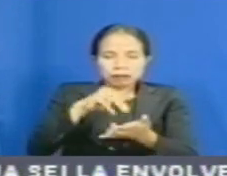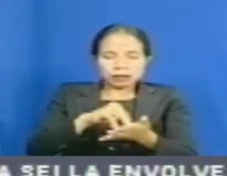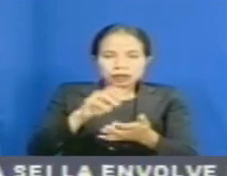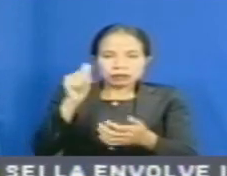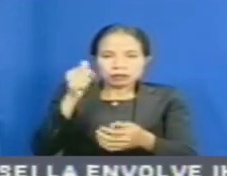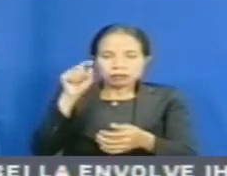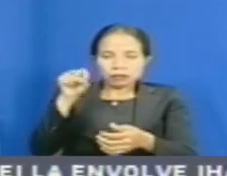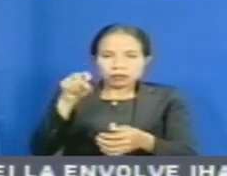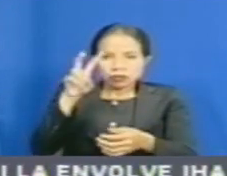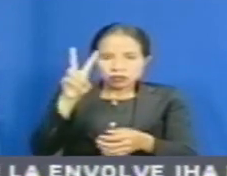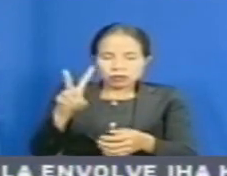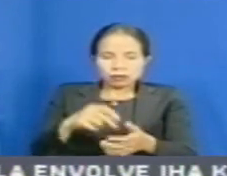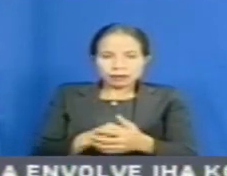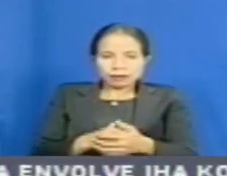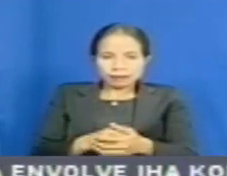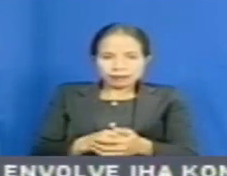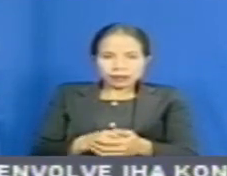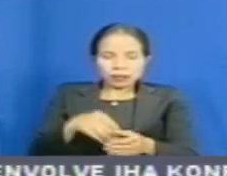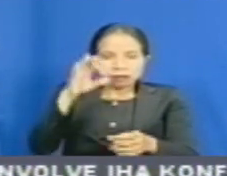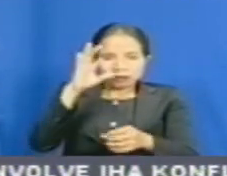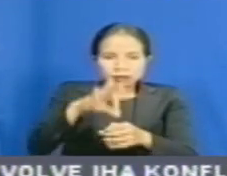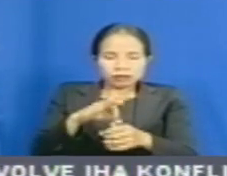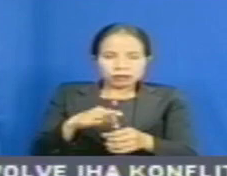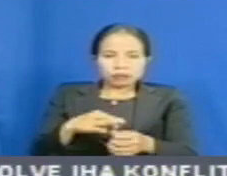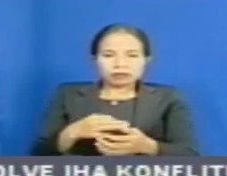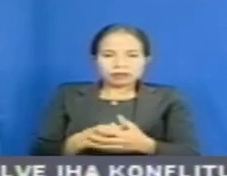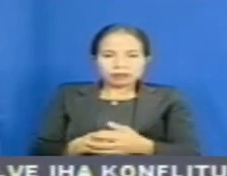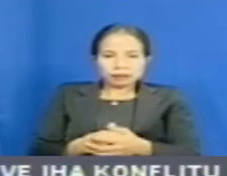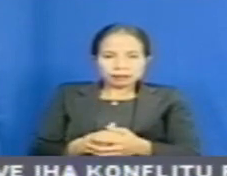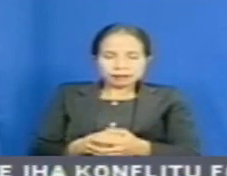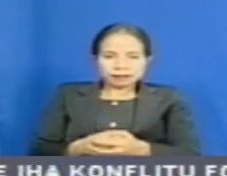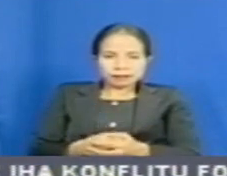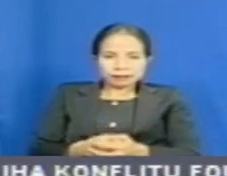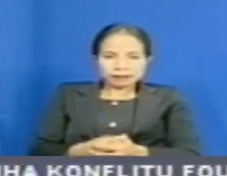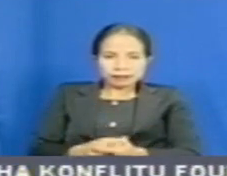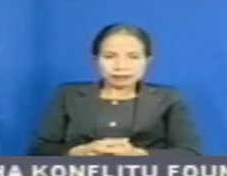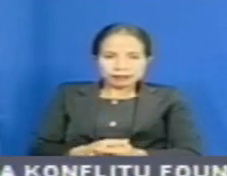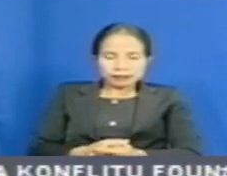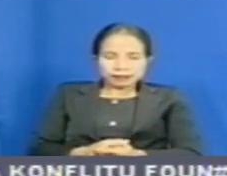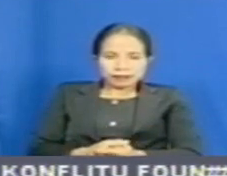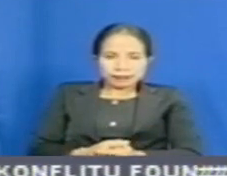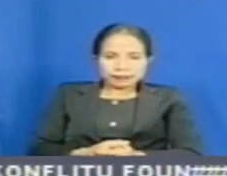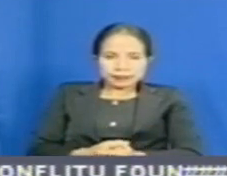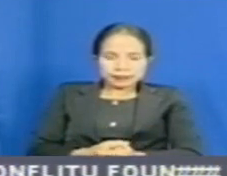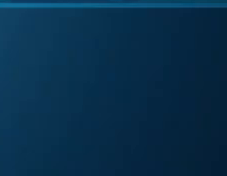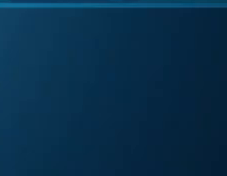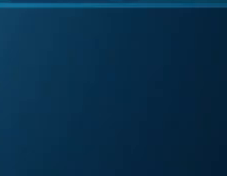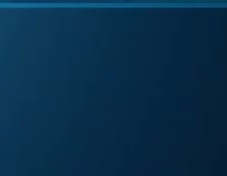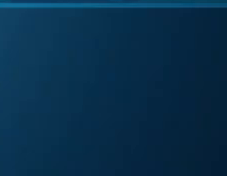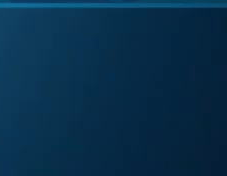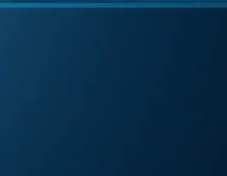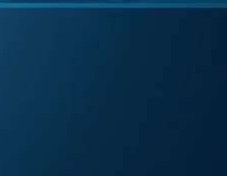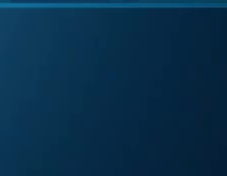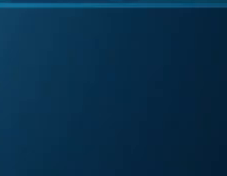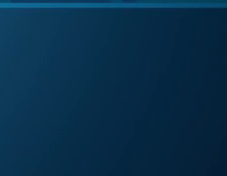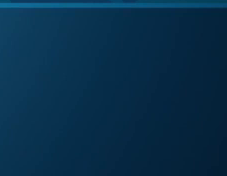rua, ho maioria votos a favor. Timóteo Guzmão, Agustino Neno, RTL.